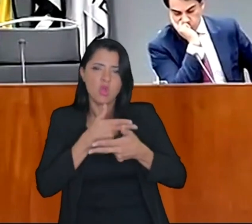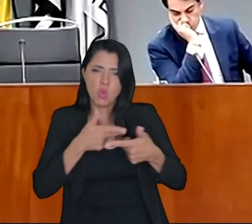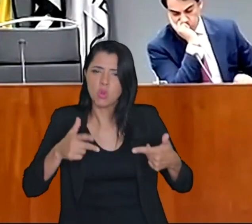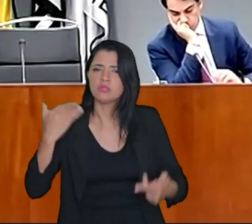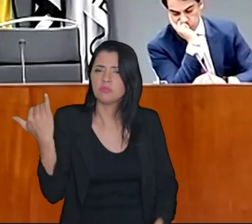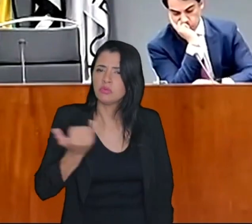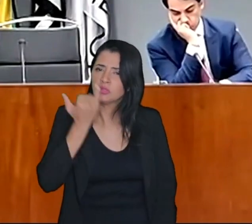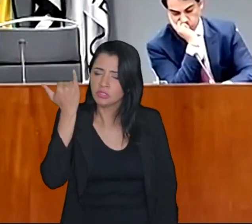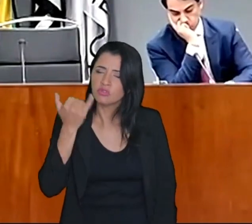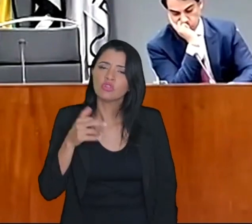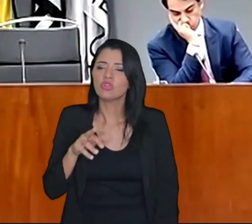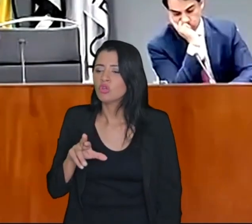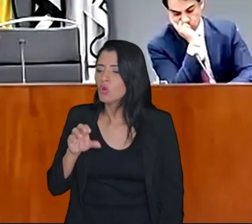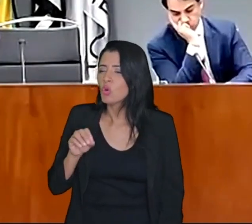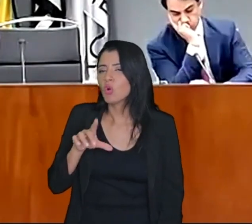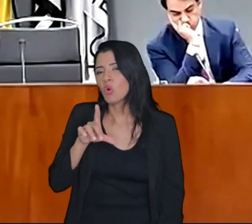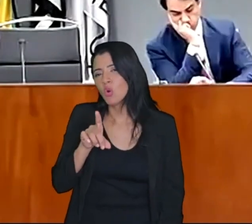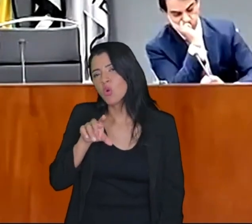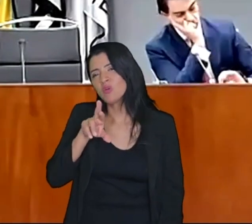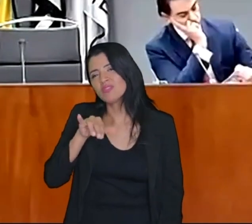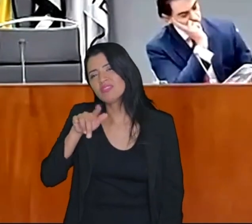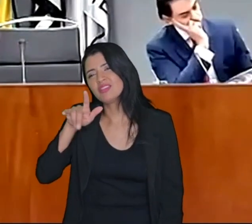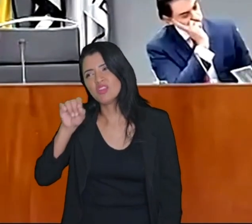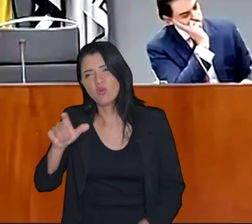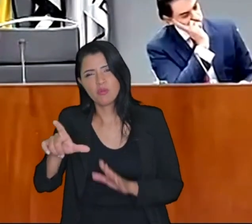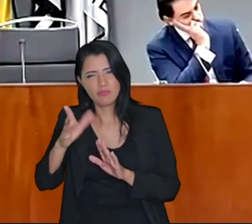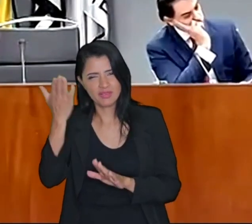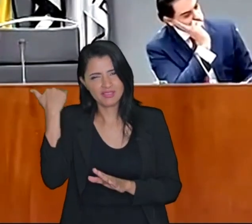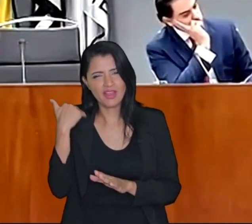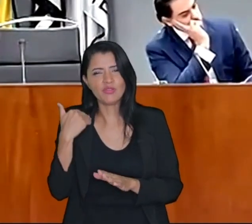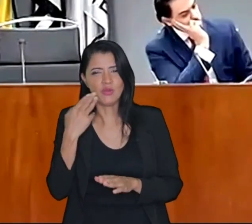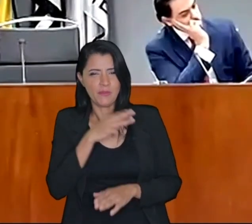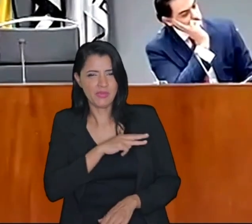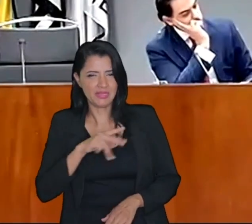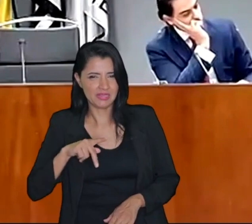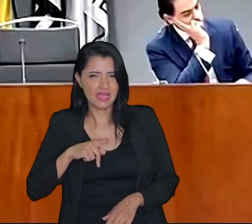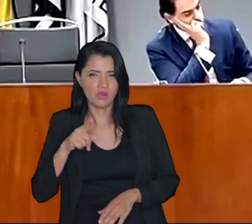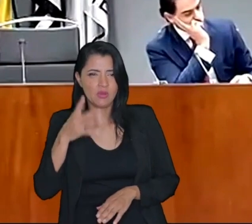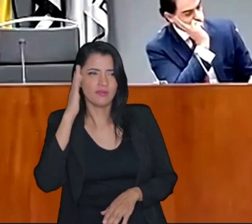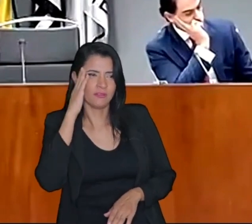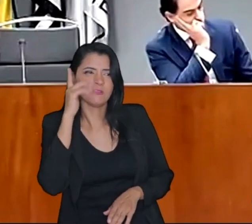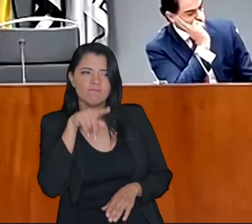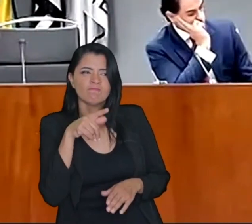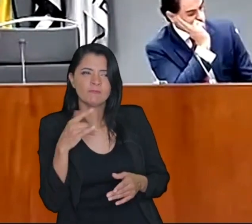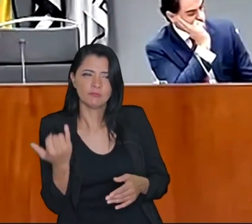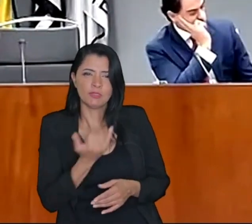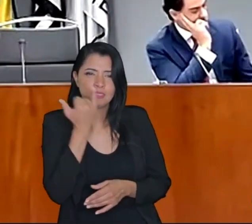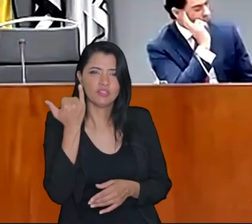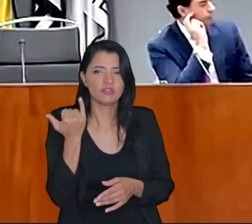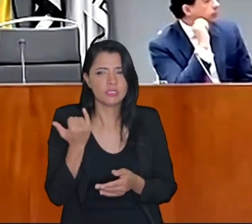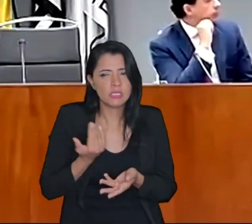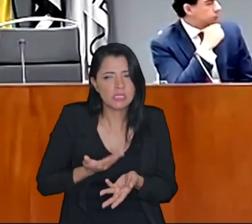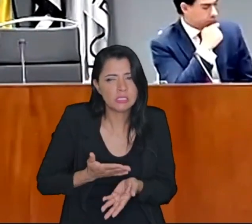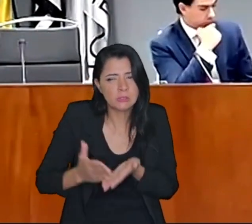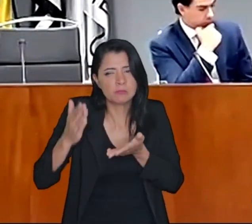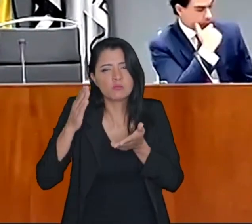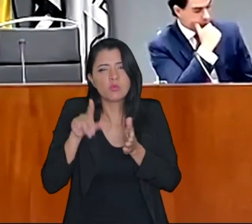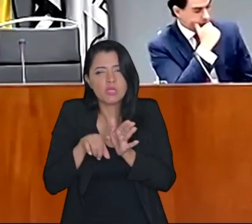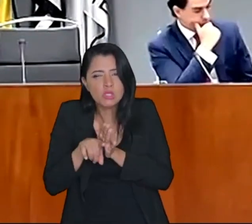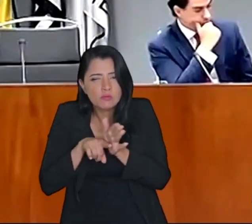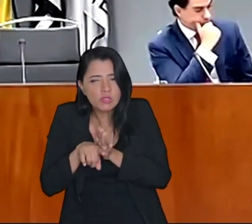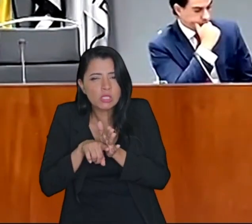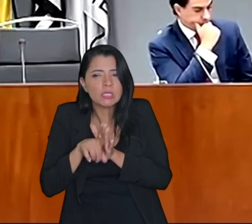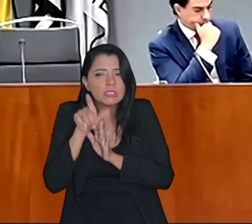O Rodrigo, enquanto era do Ministério Público, entendia que esses dados eram muito relevantes. Isso dá início a uma investigação contra alguém, mas por